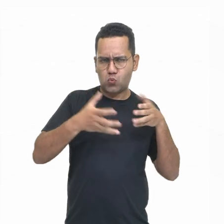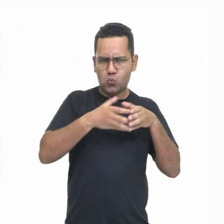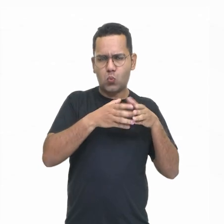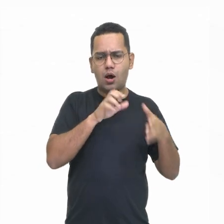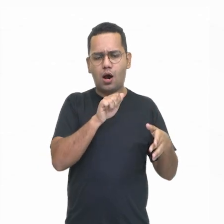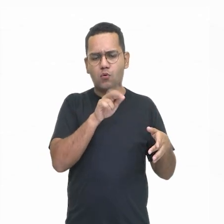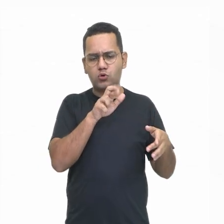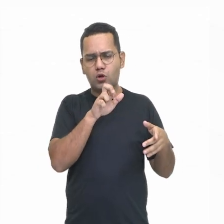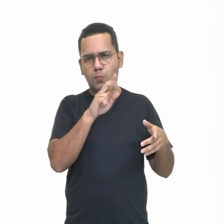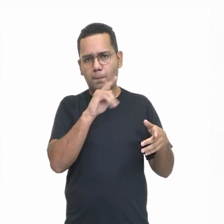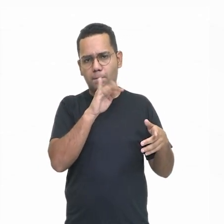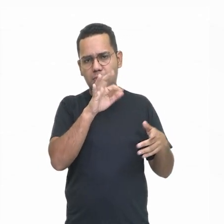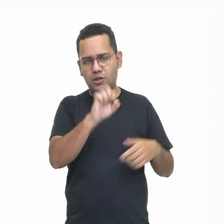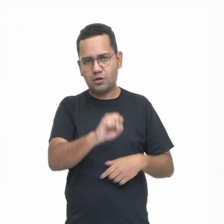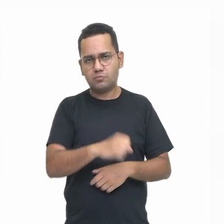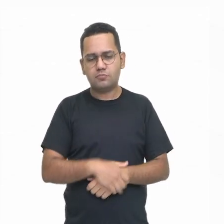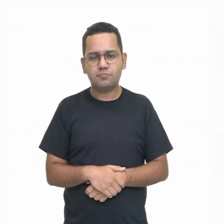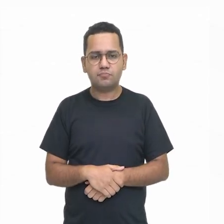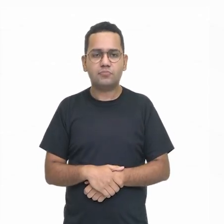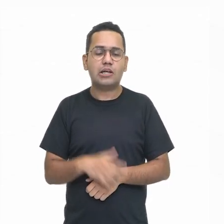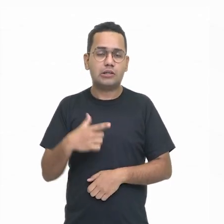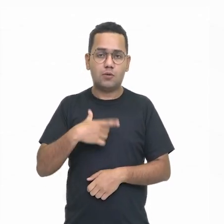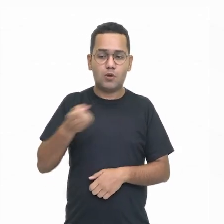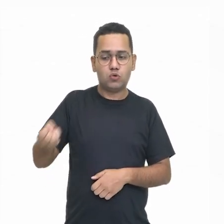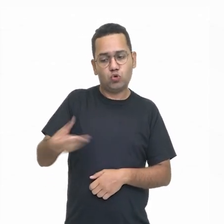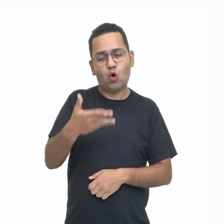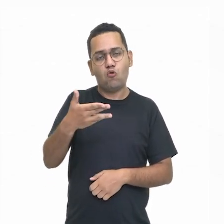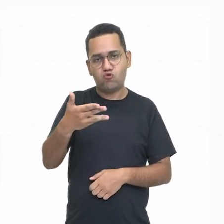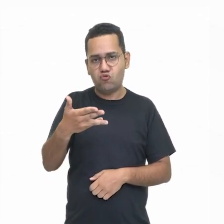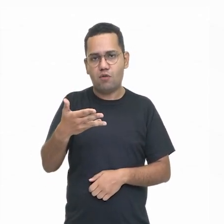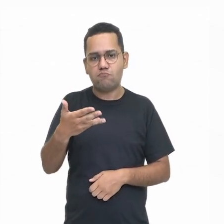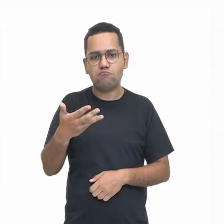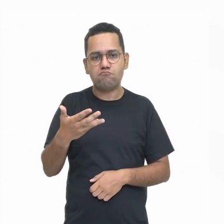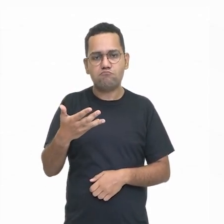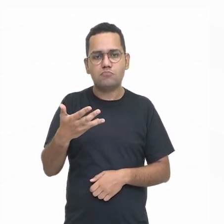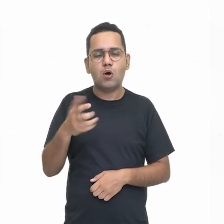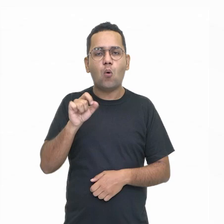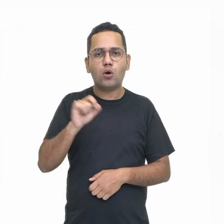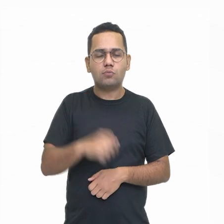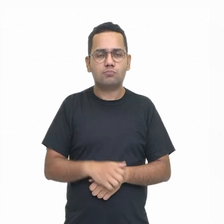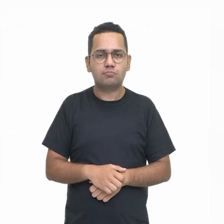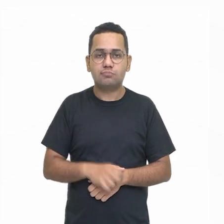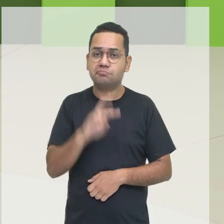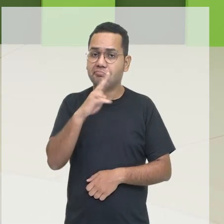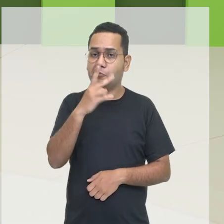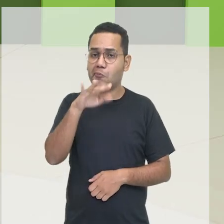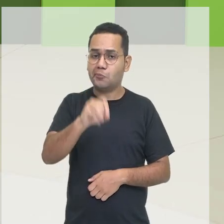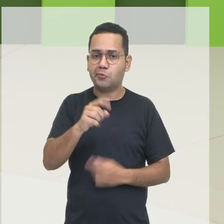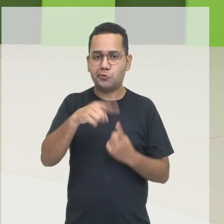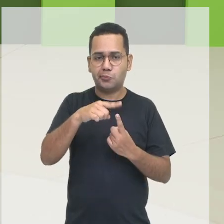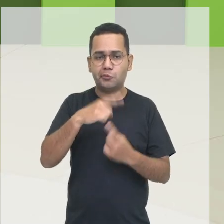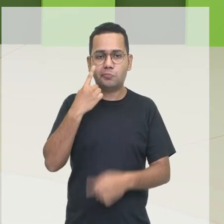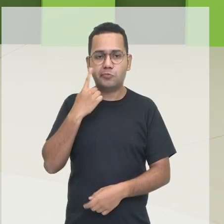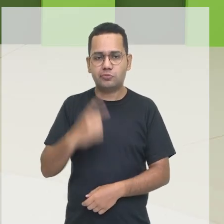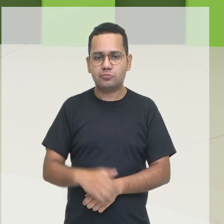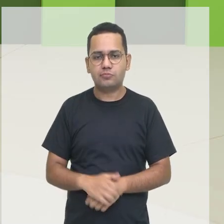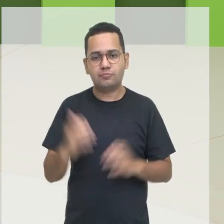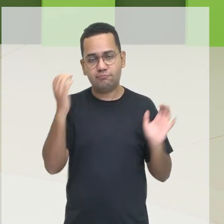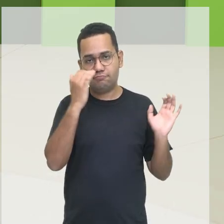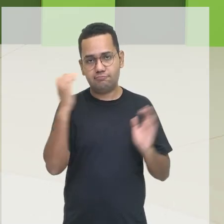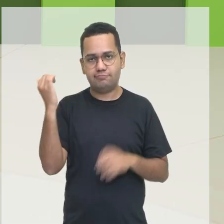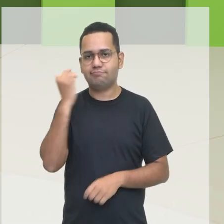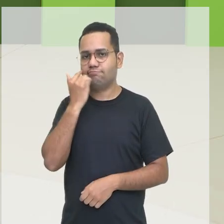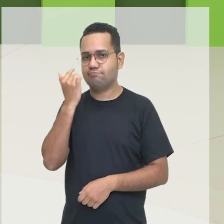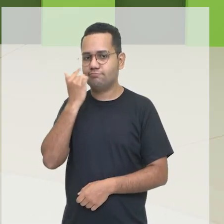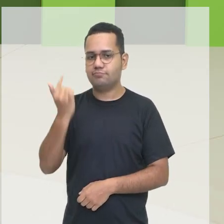possibilitou o surgimento de uma nova linhagem que veio aí o gênero Homo, certo? Então, nós temos